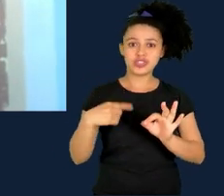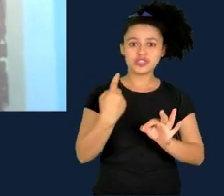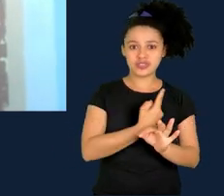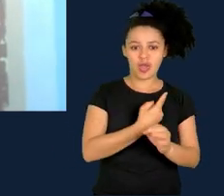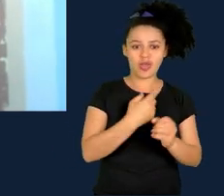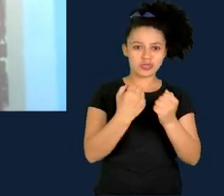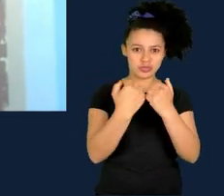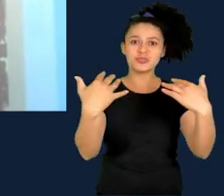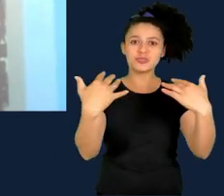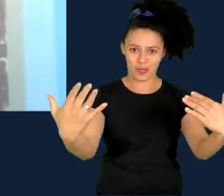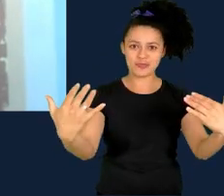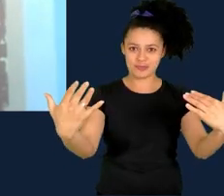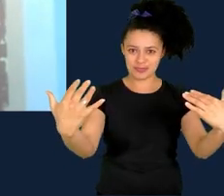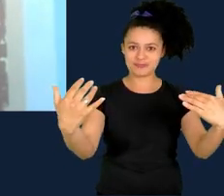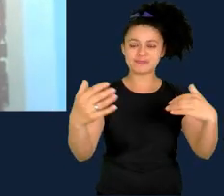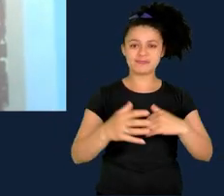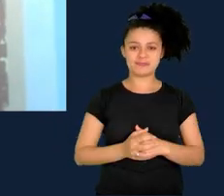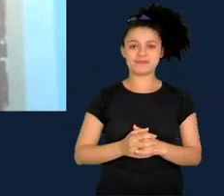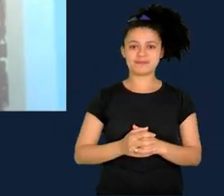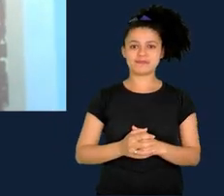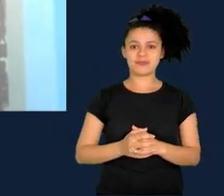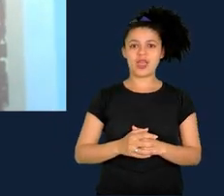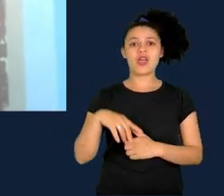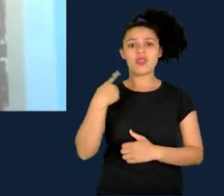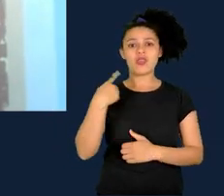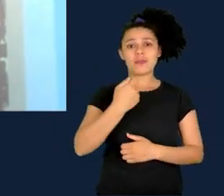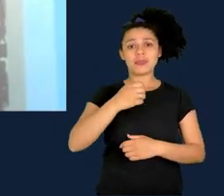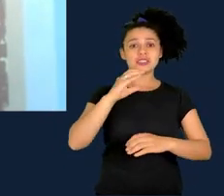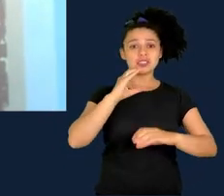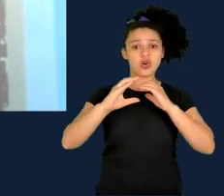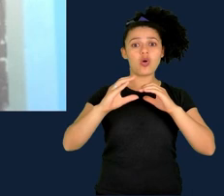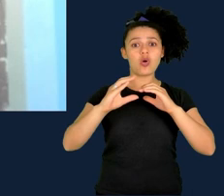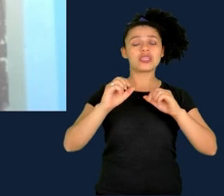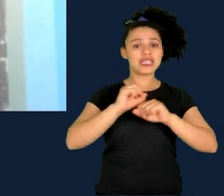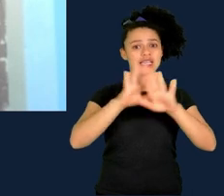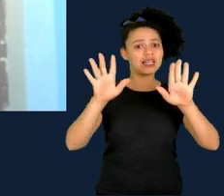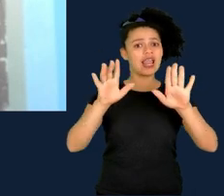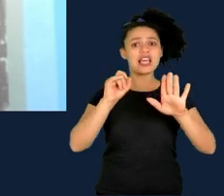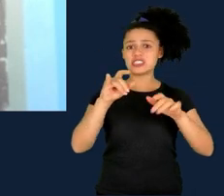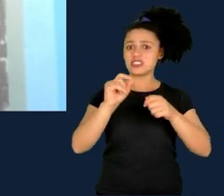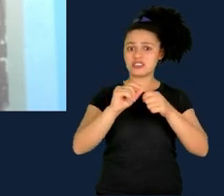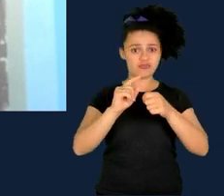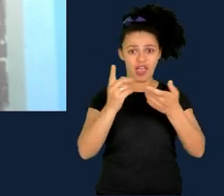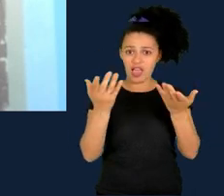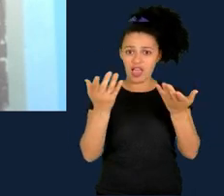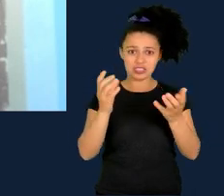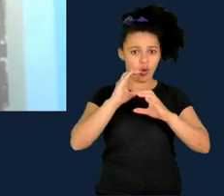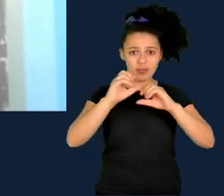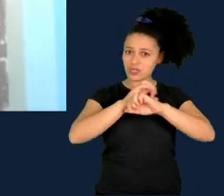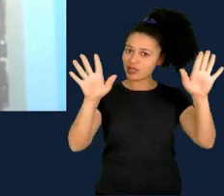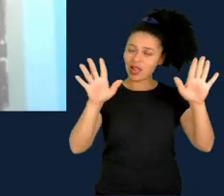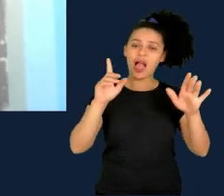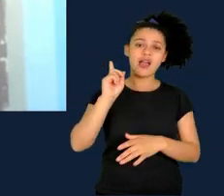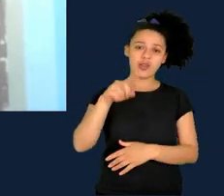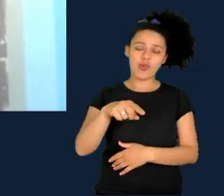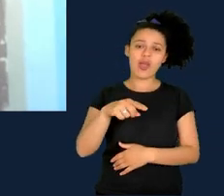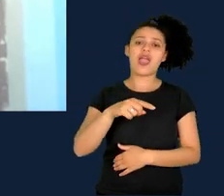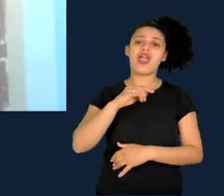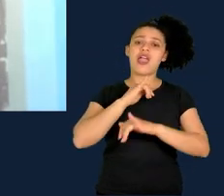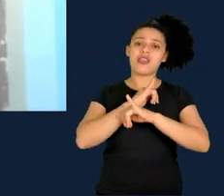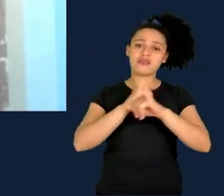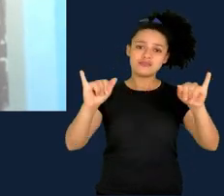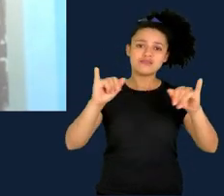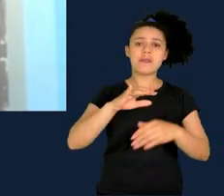estaremos literalmente comunicando mal. E isso é desinformação. Então, na verdade,